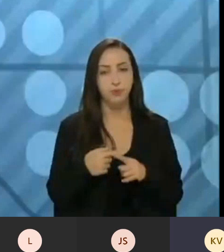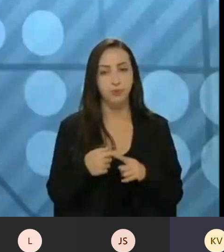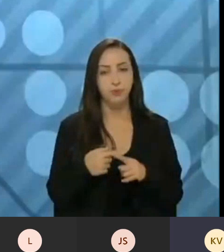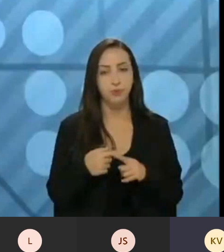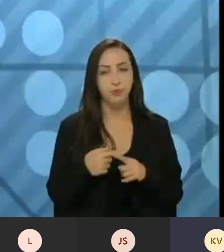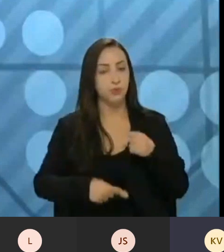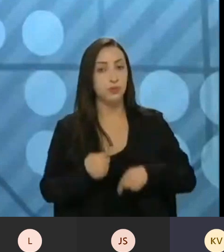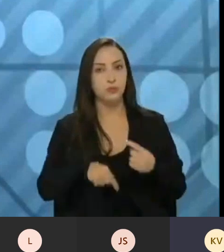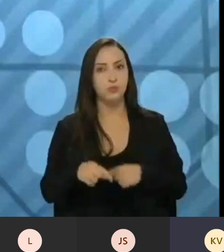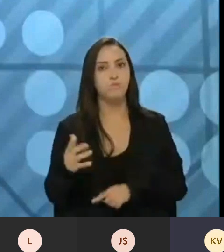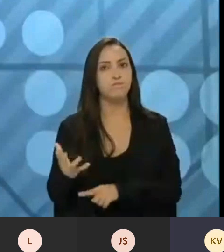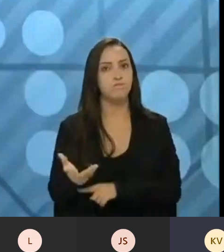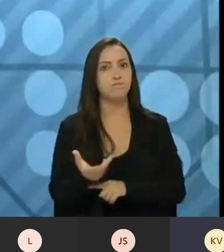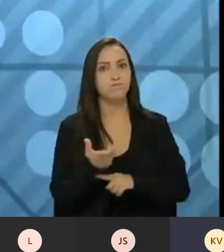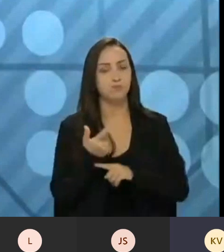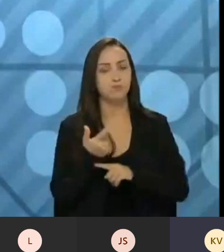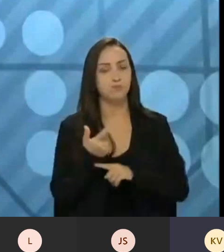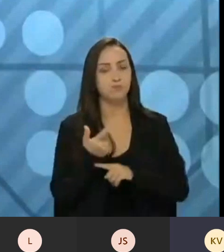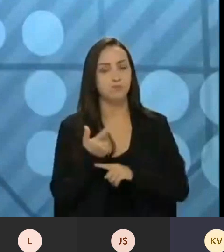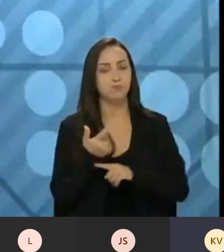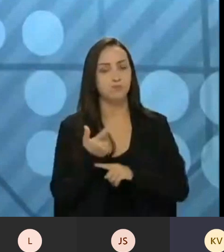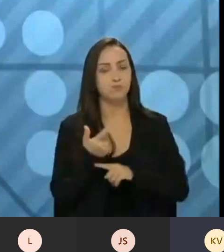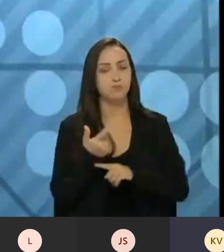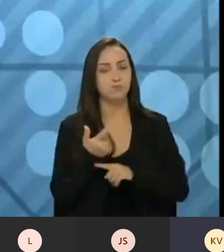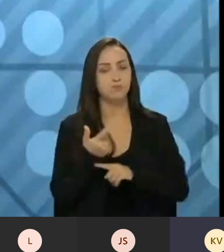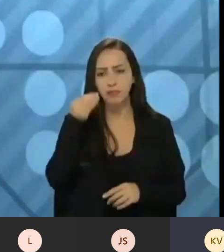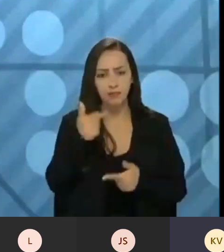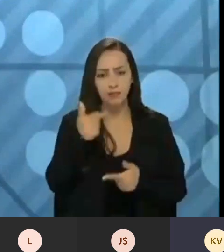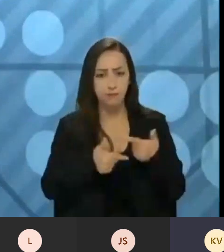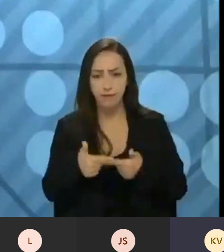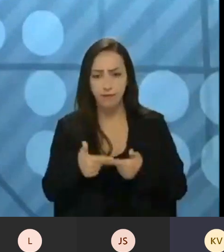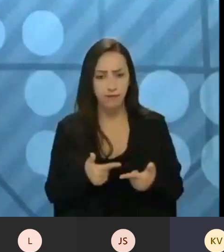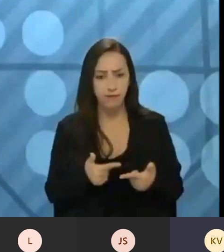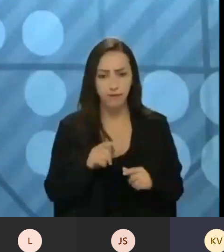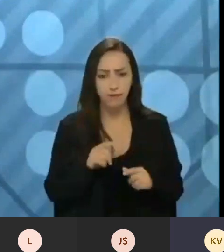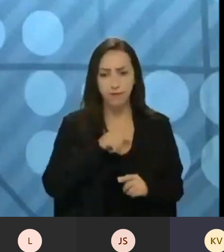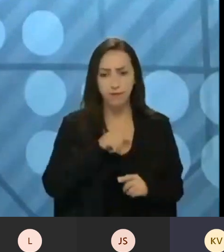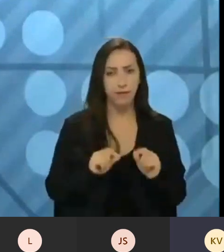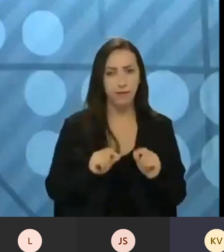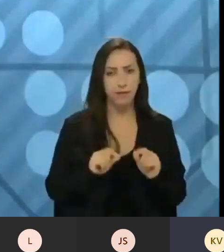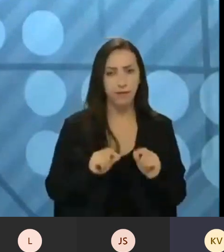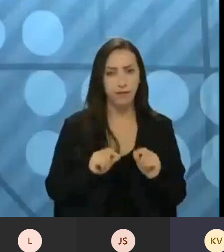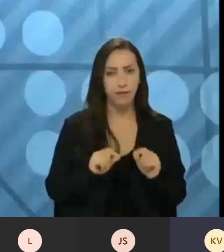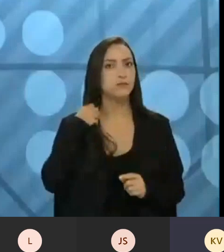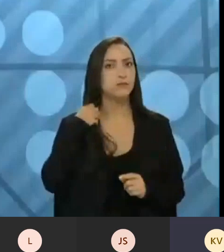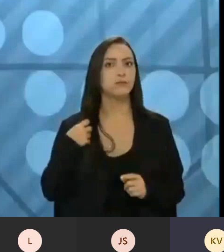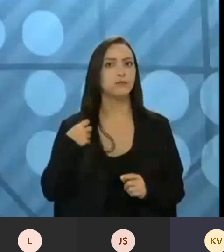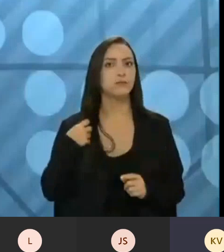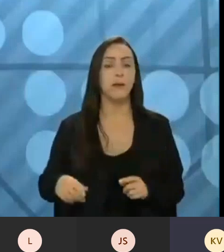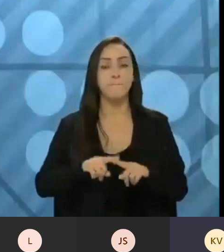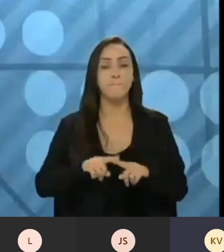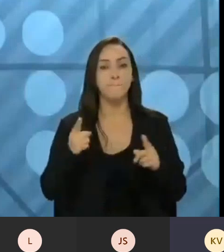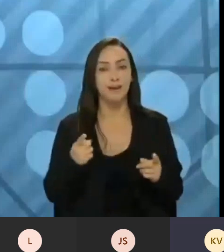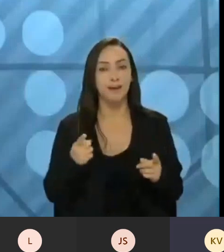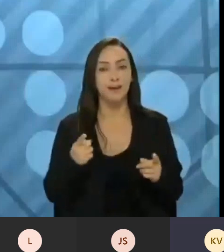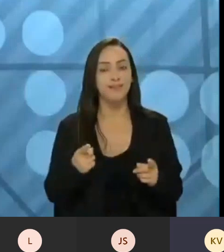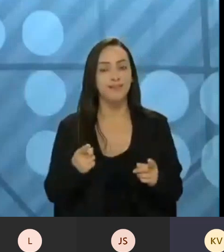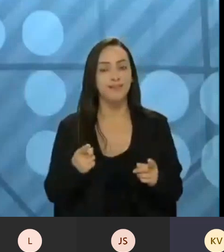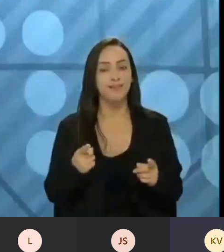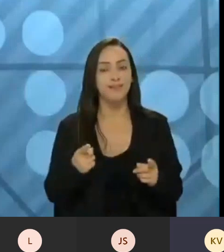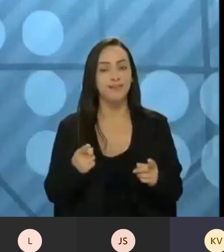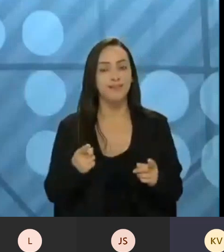eficiente em termos de buscar a homeostase. Ele tenta trabalhar com o que você oferece para ele. Só que vai chegar um